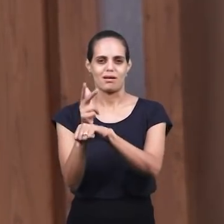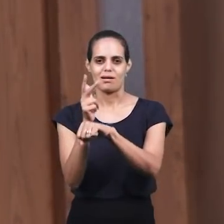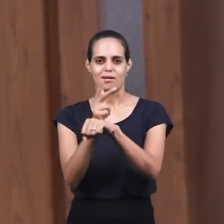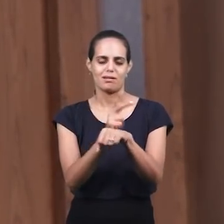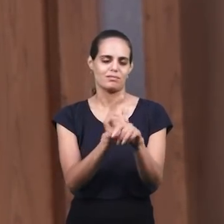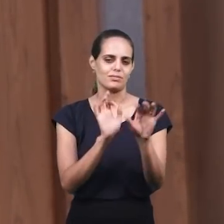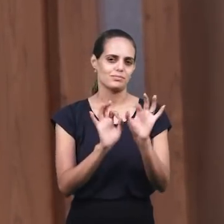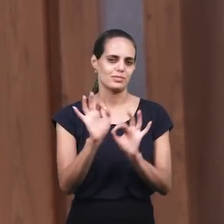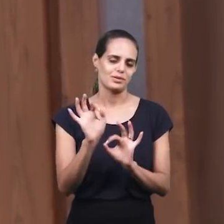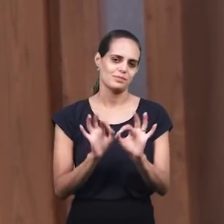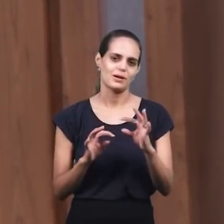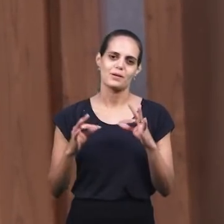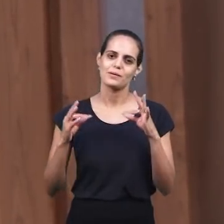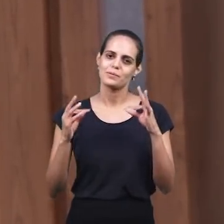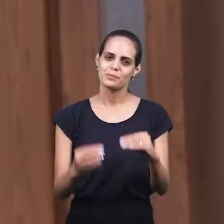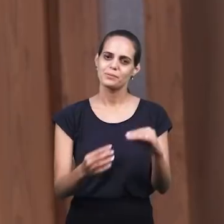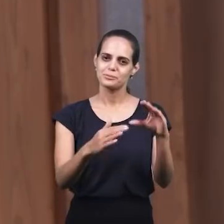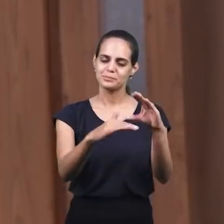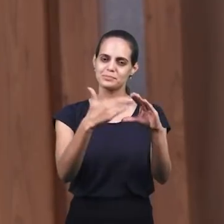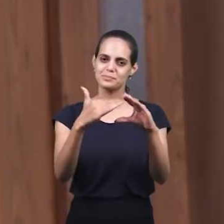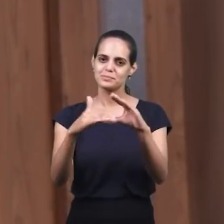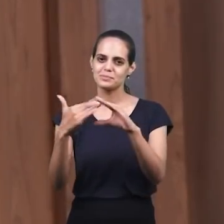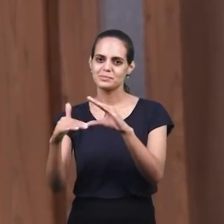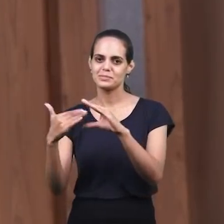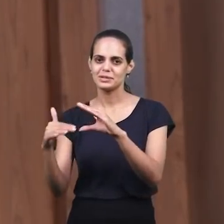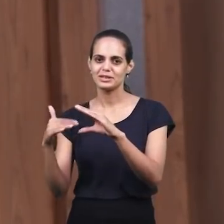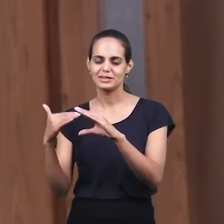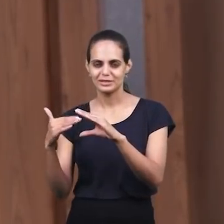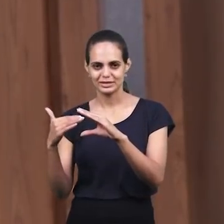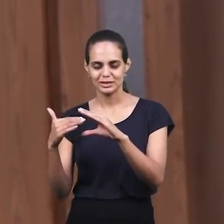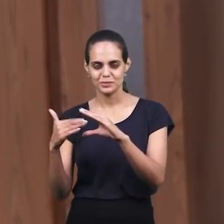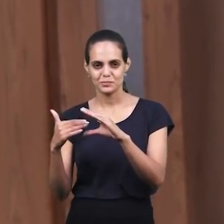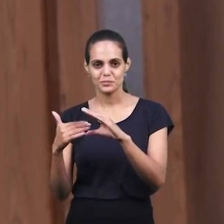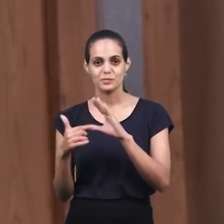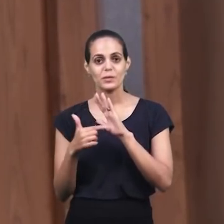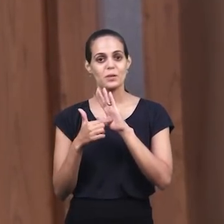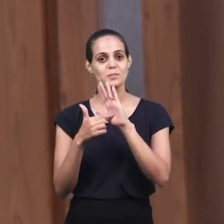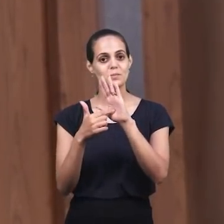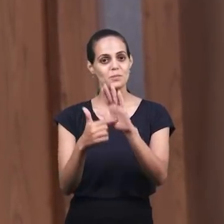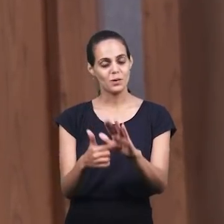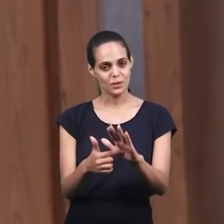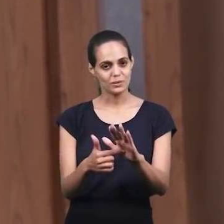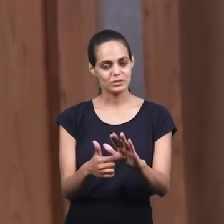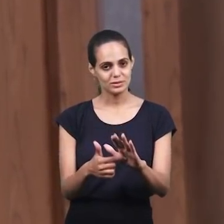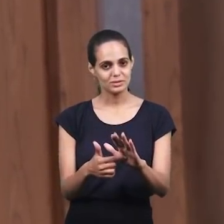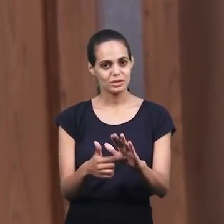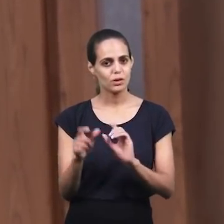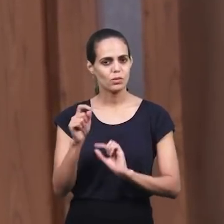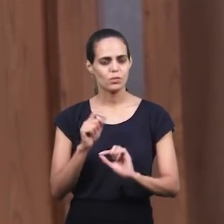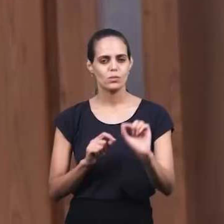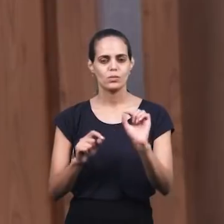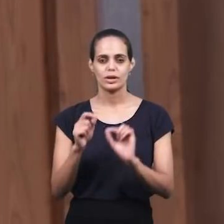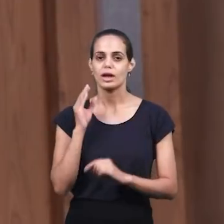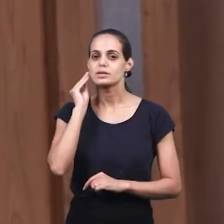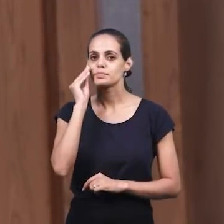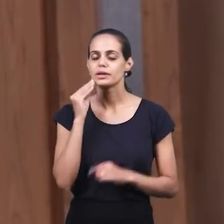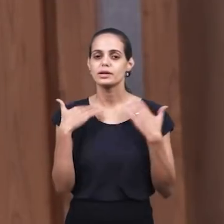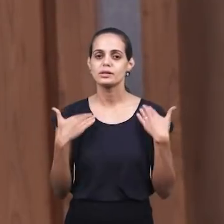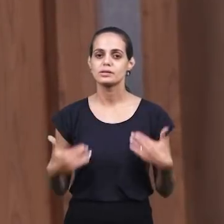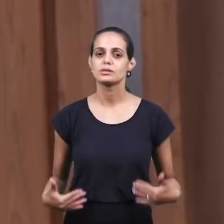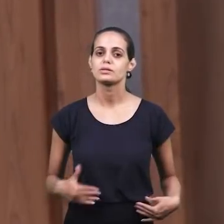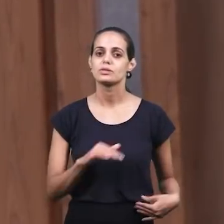vídeos, preparam, enviam para nós. E isso demonstra a vida, a experiência de corpo que